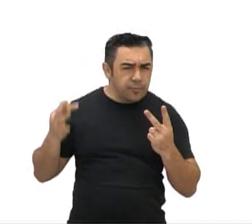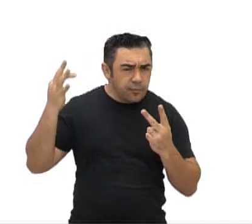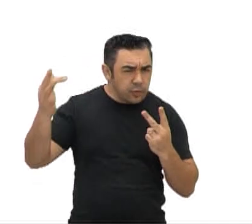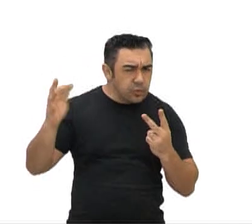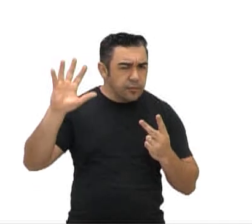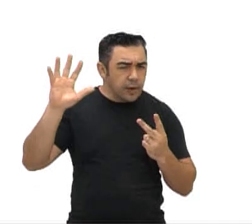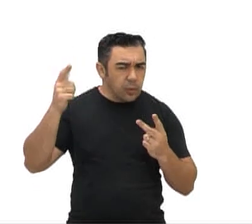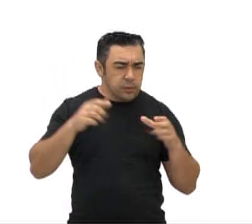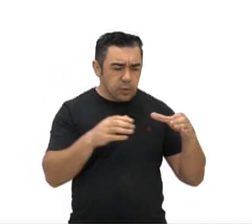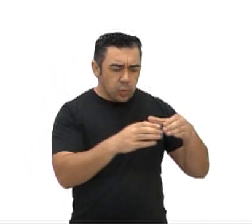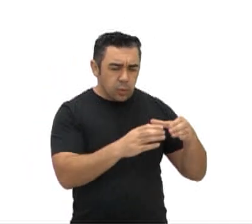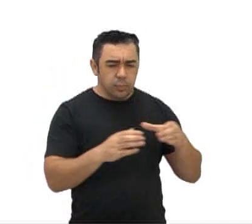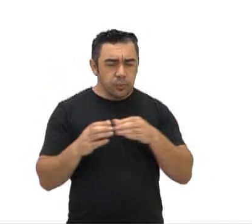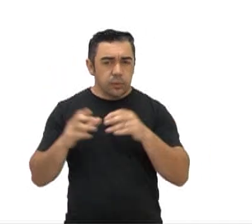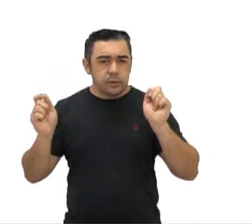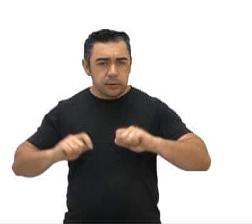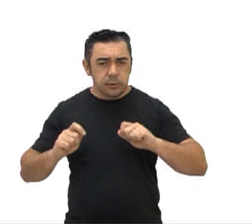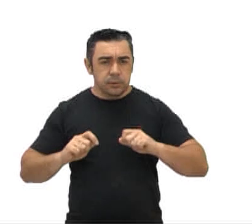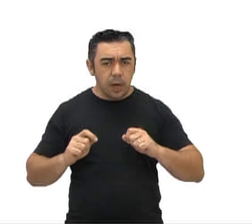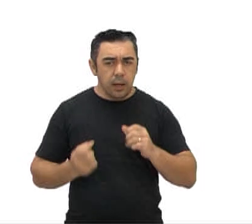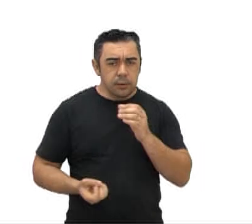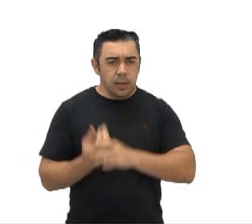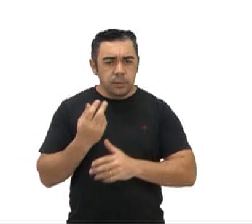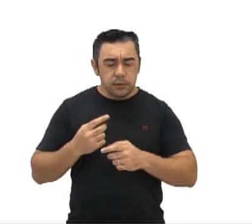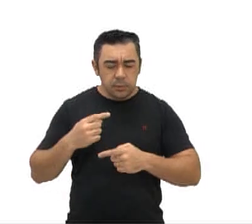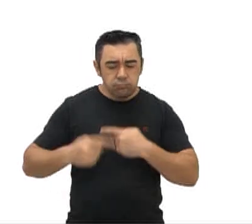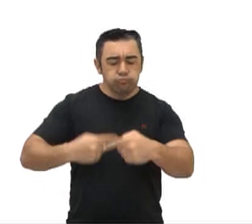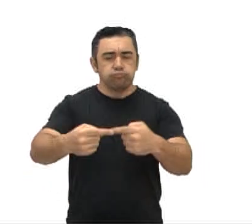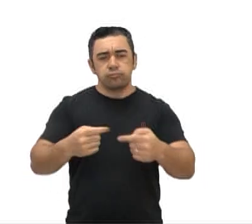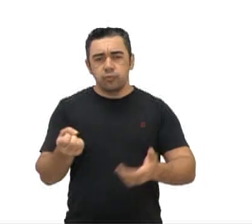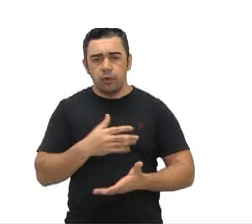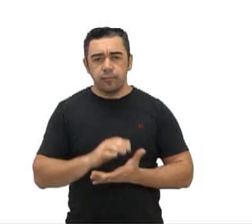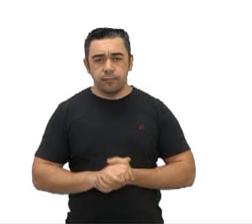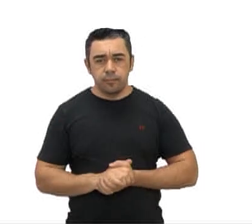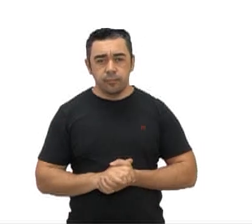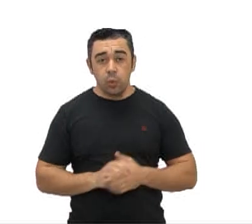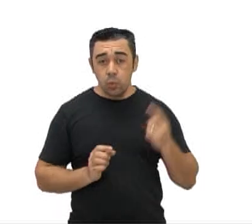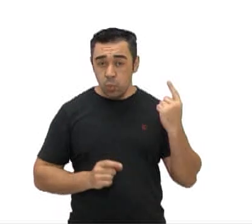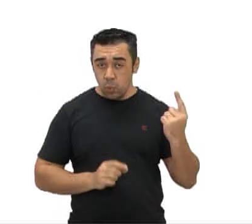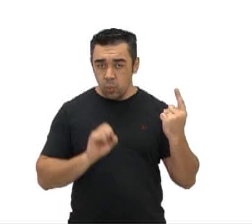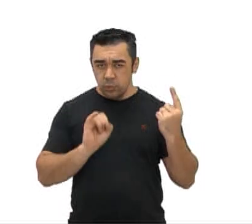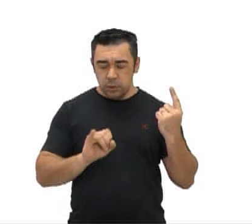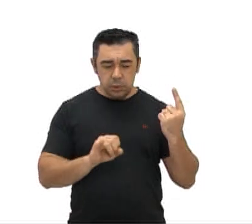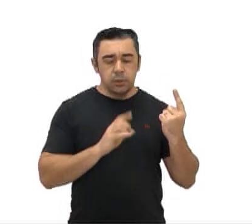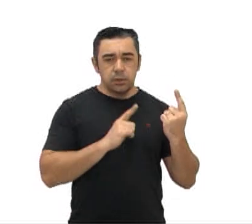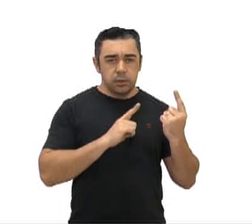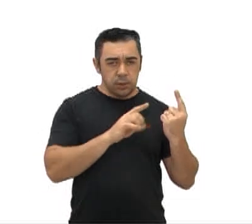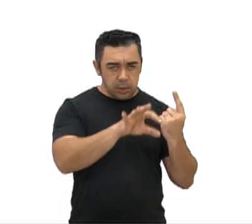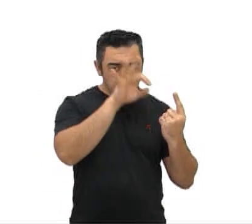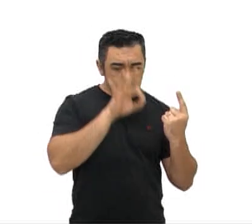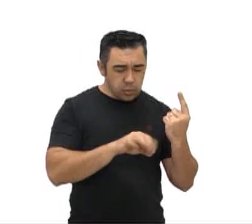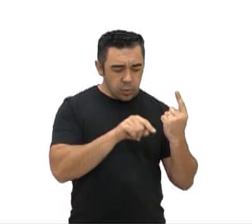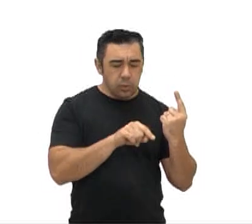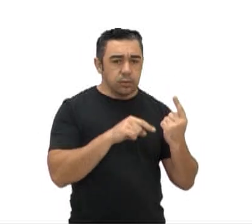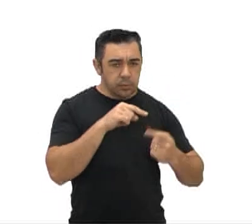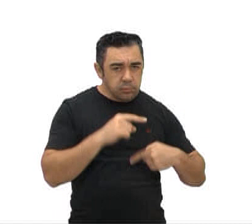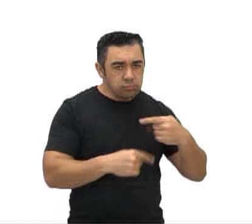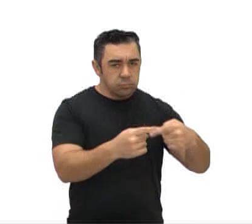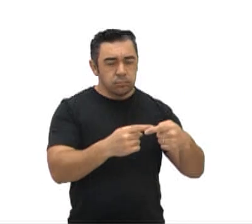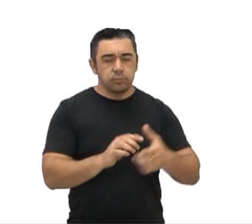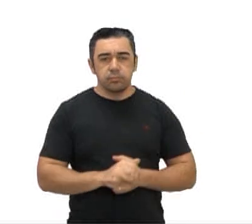essas populações podem originar novas espécies. Considere, número 1, isolamento reprodutivo. Número